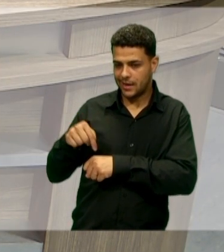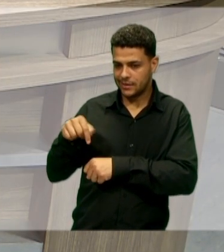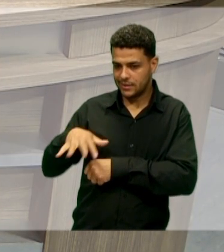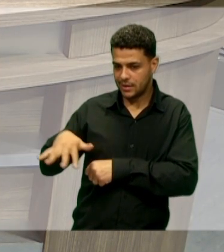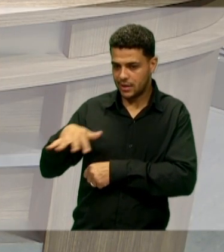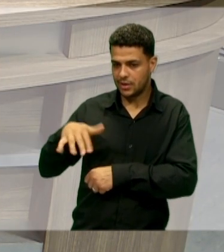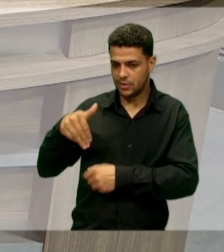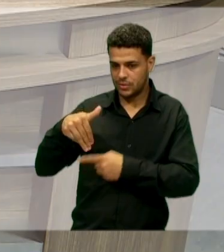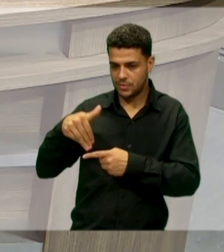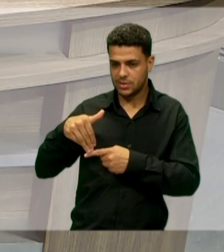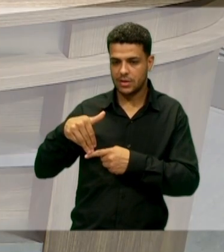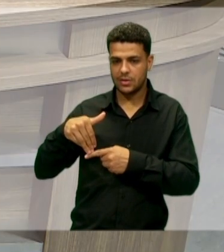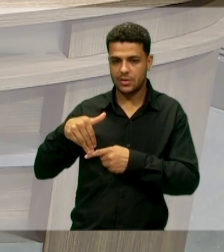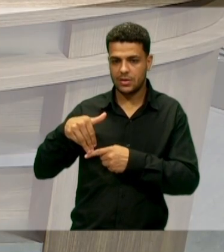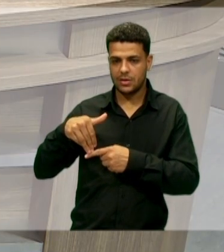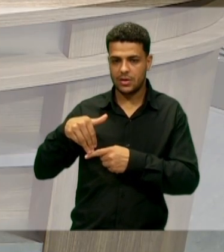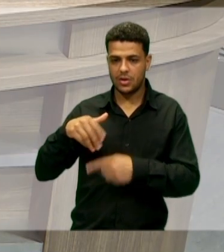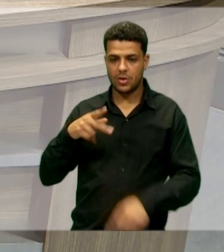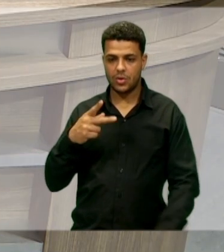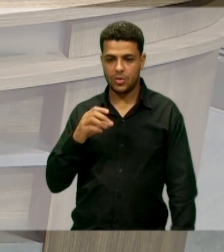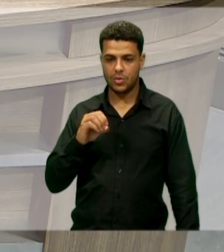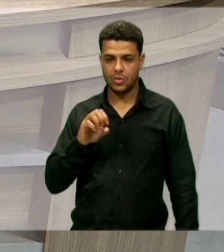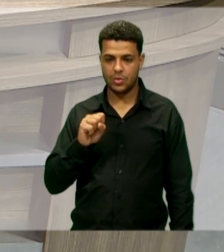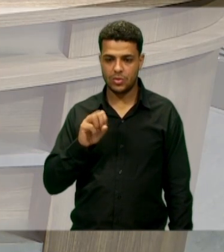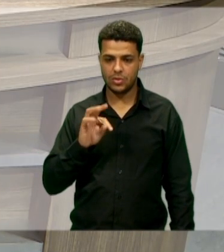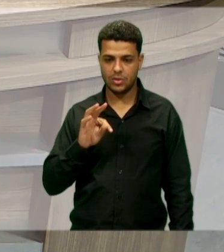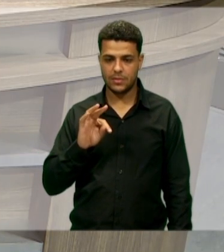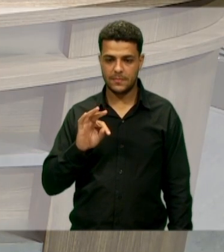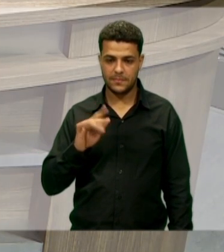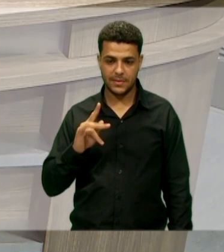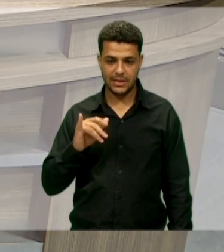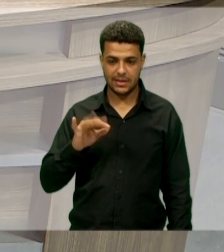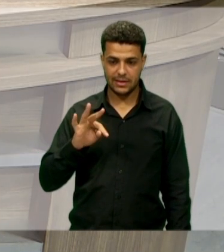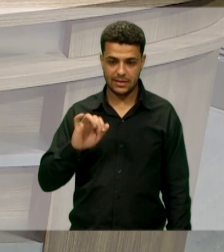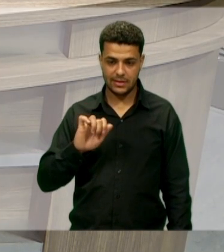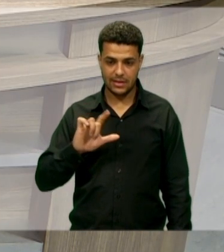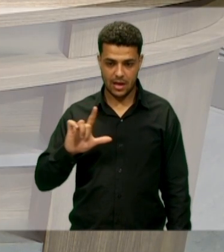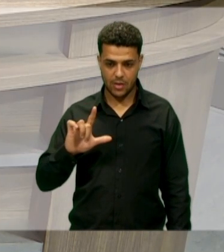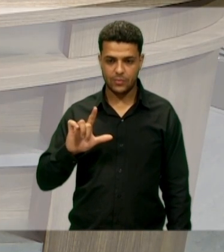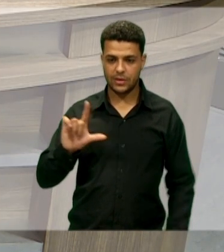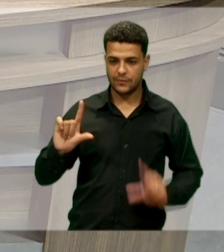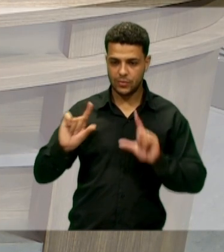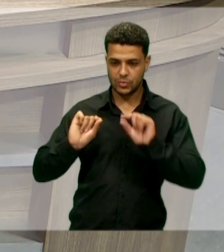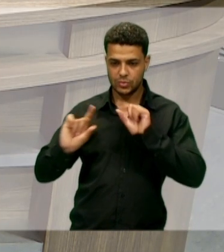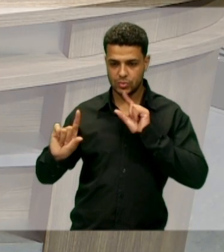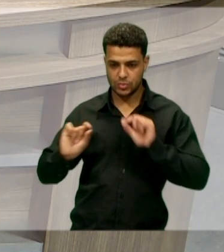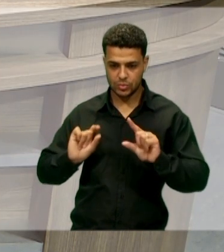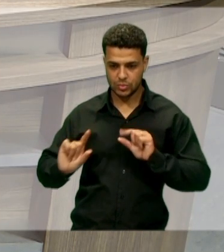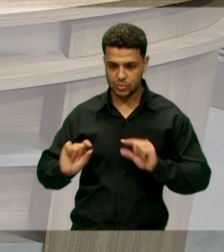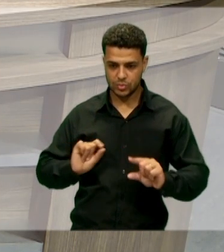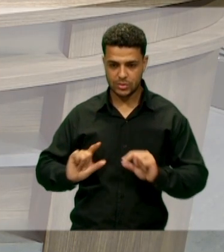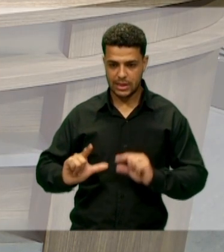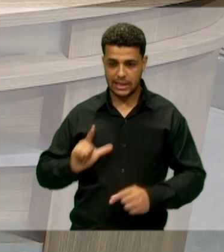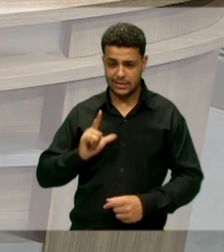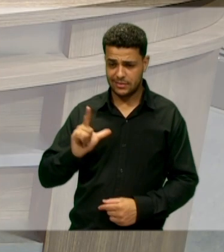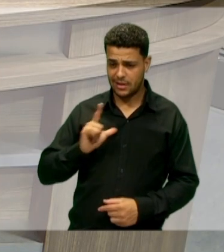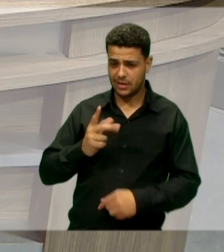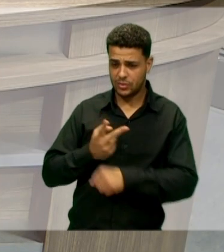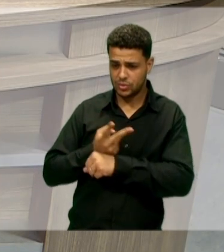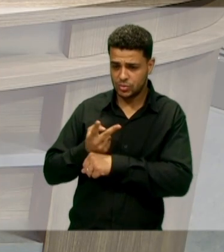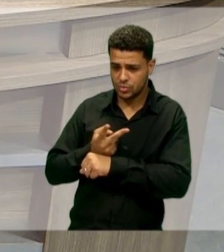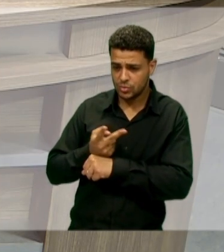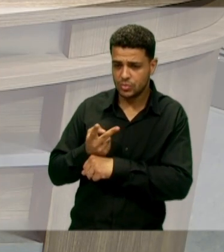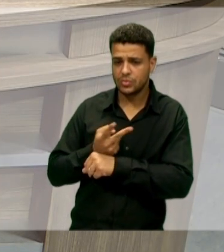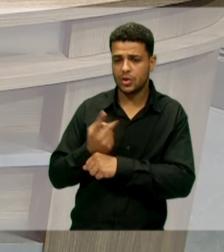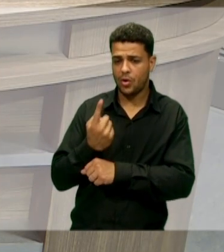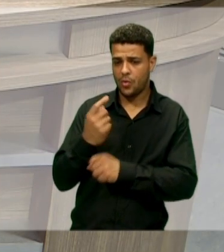região, no Hospital da Unimed, ele faz busca ativa em pacientes, eles vão selecionando pacientes. Ainda há necessidade de consultar pelo